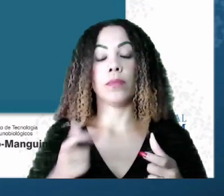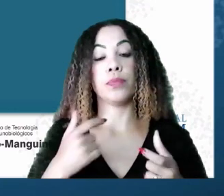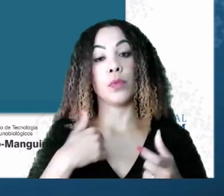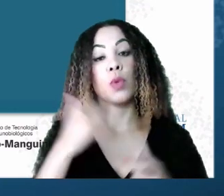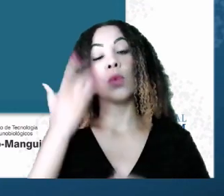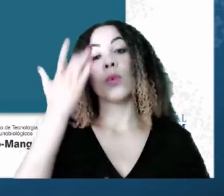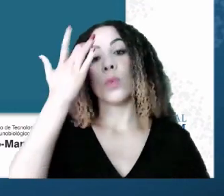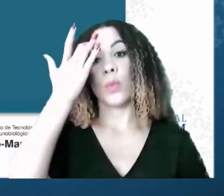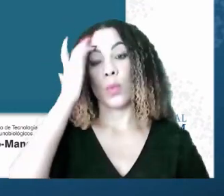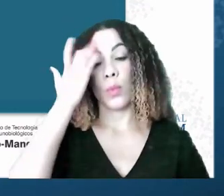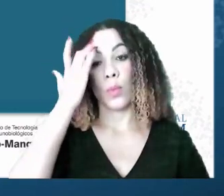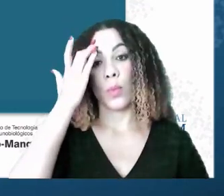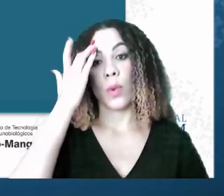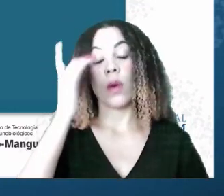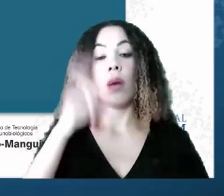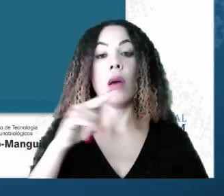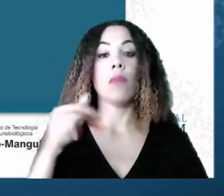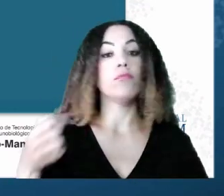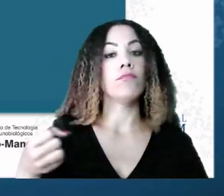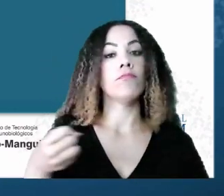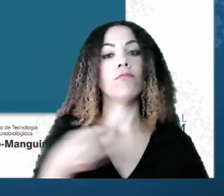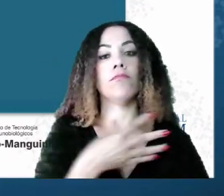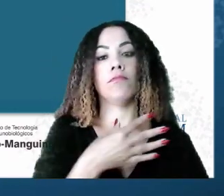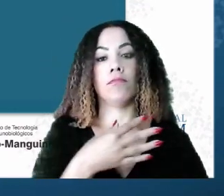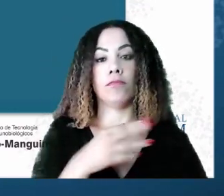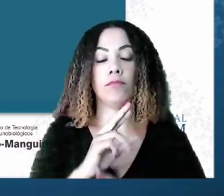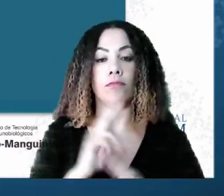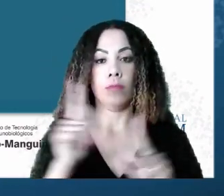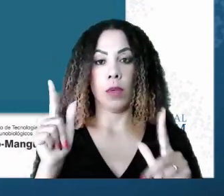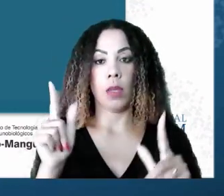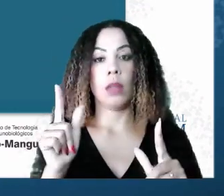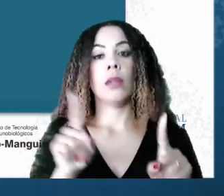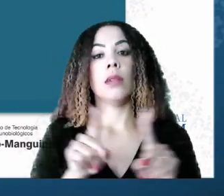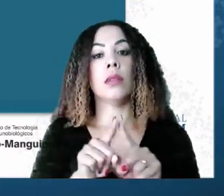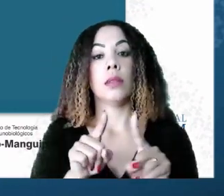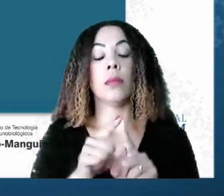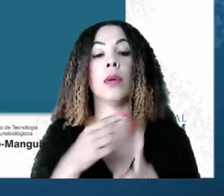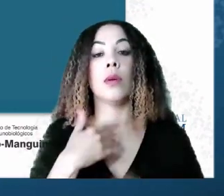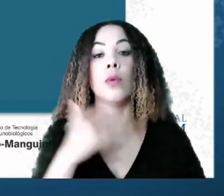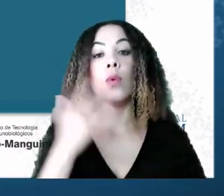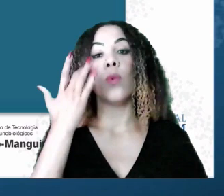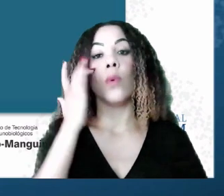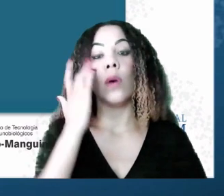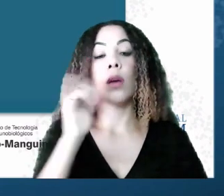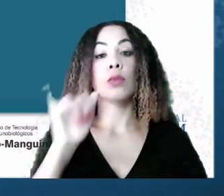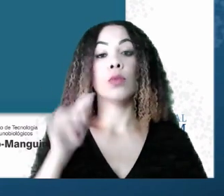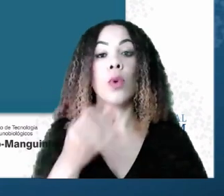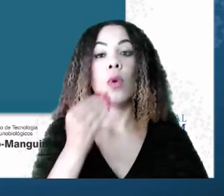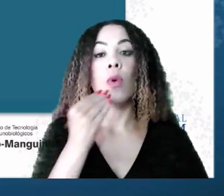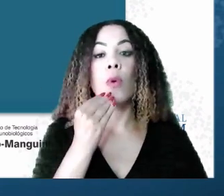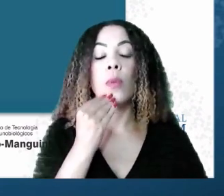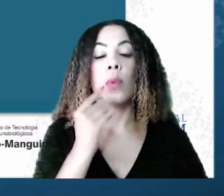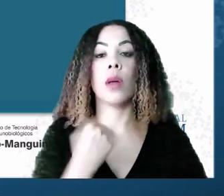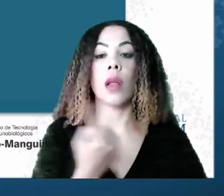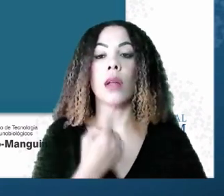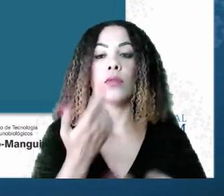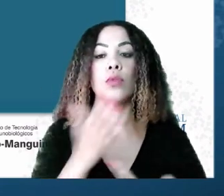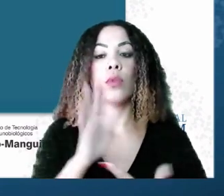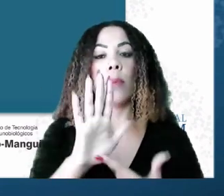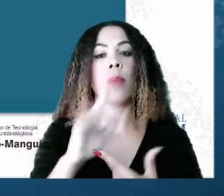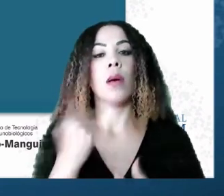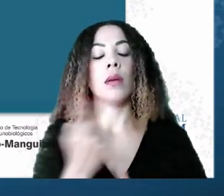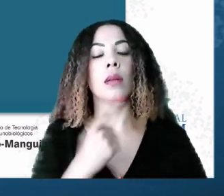é inovador e eu acho que é a oportunidade da gente mostrar a nossa força